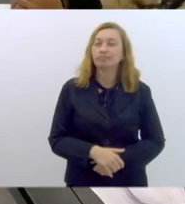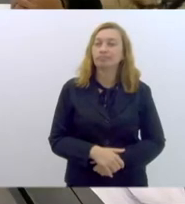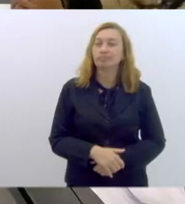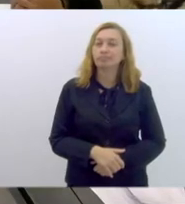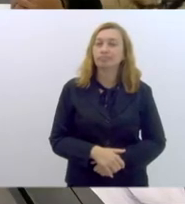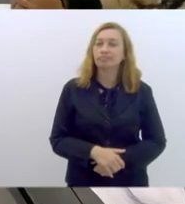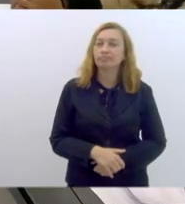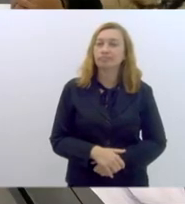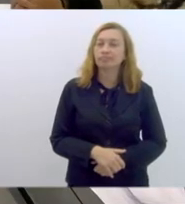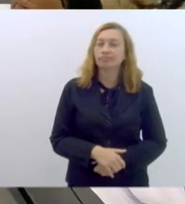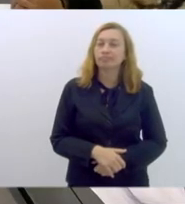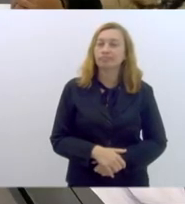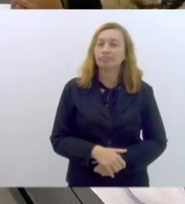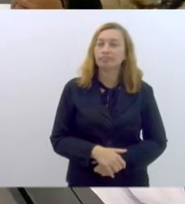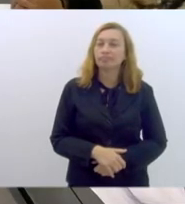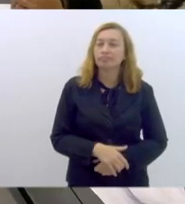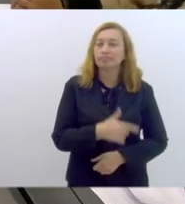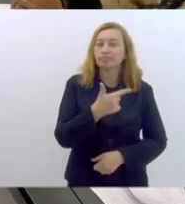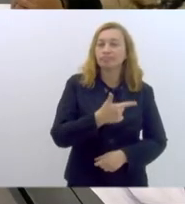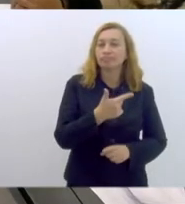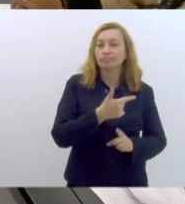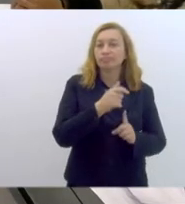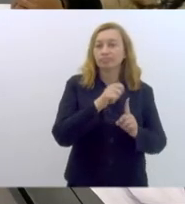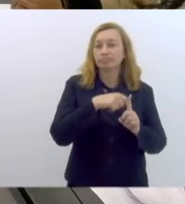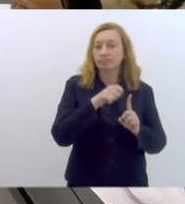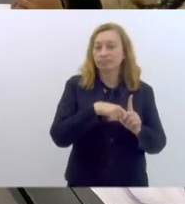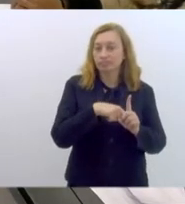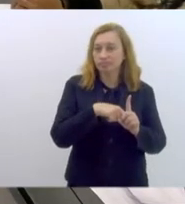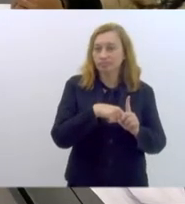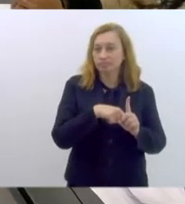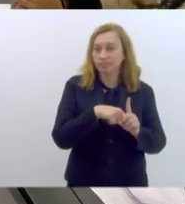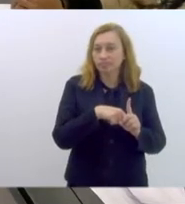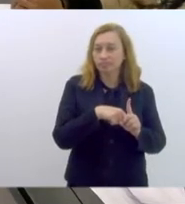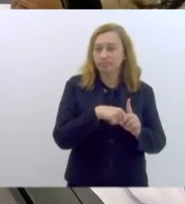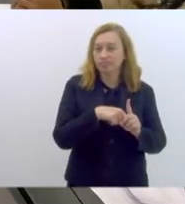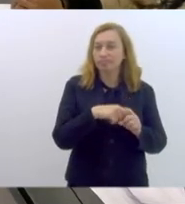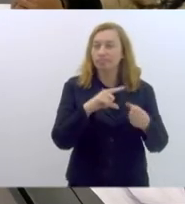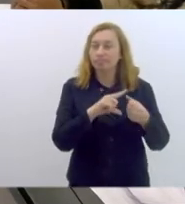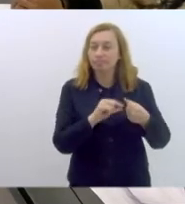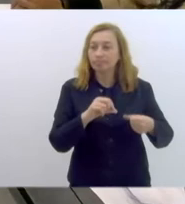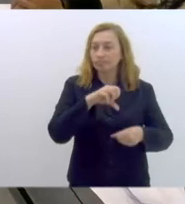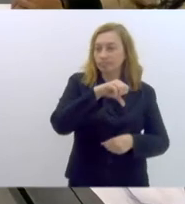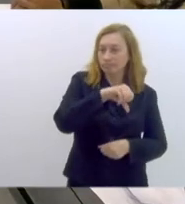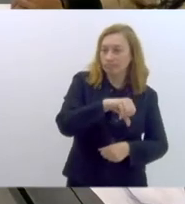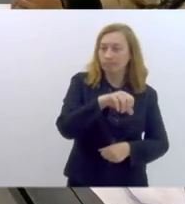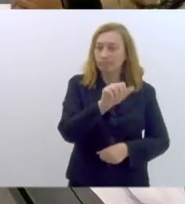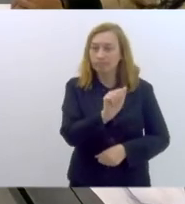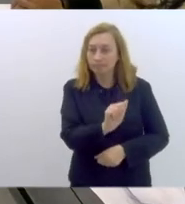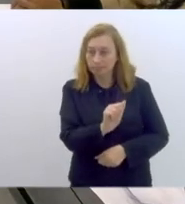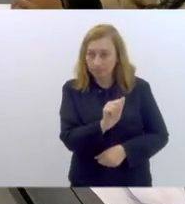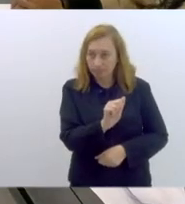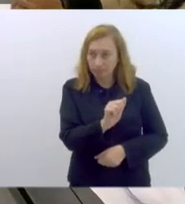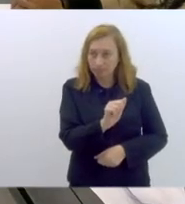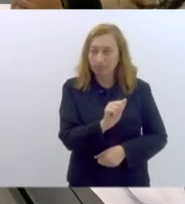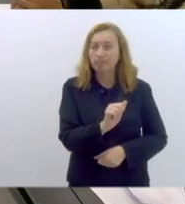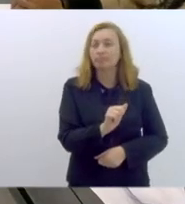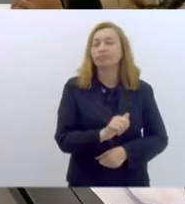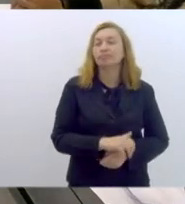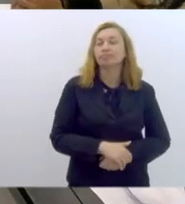a partir do segundo mês, consoante o artigo 9A da LC